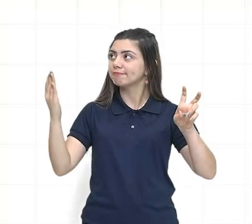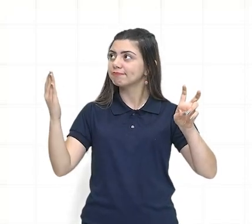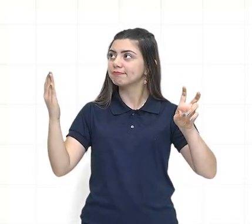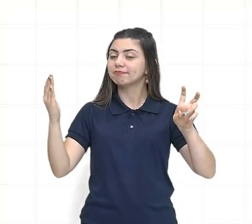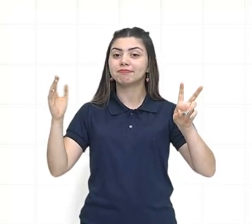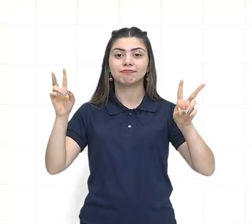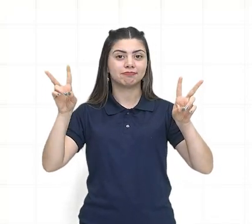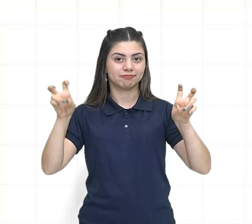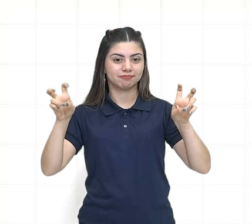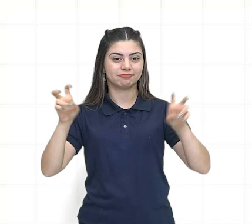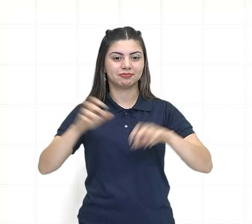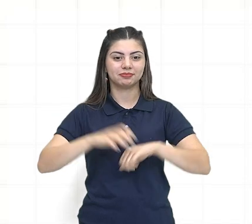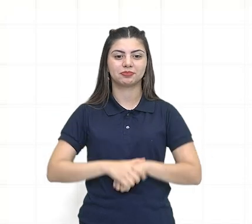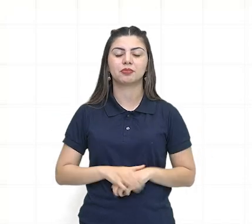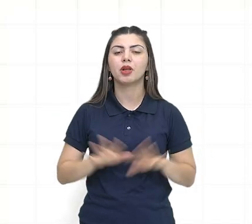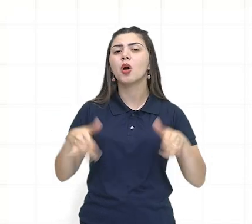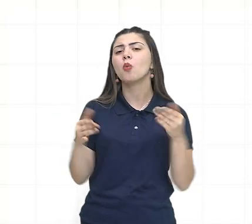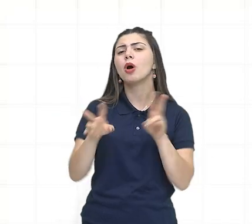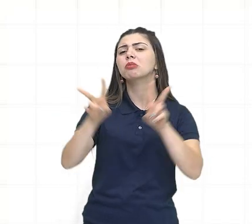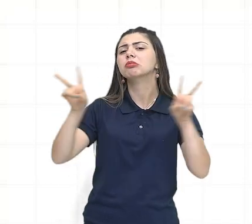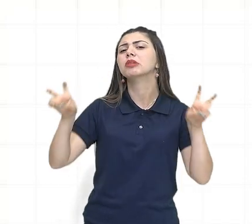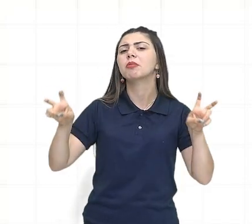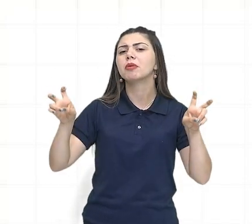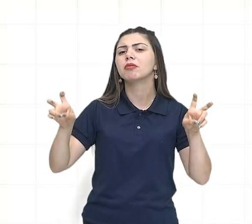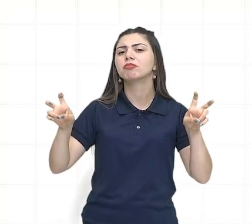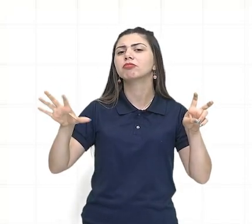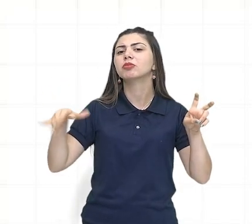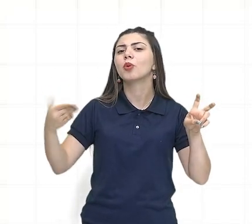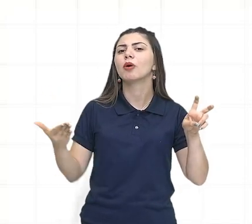Aqui, ó. Qual é o título do gráfico?